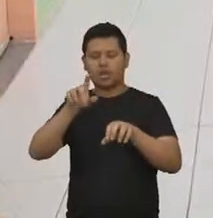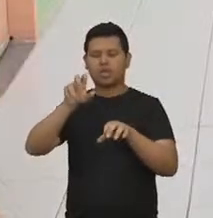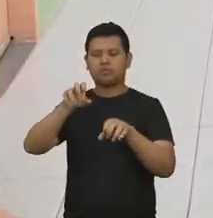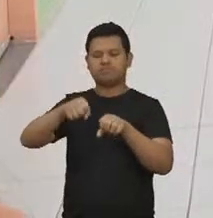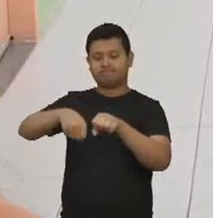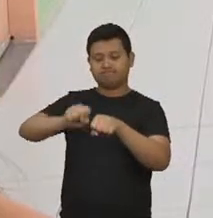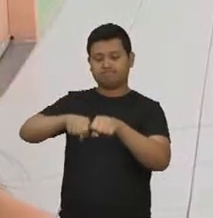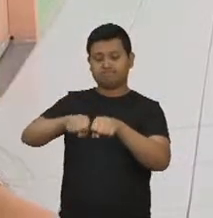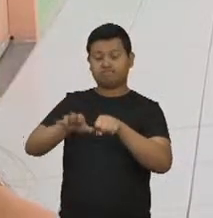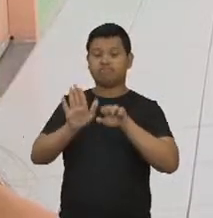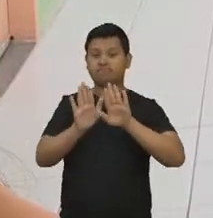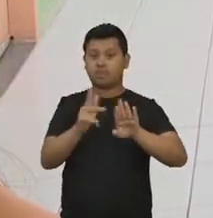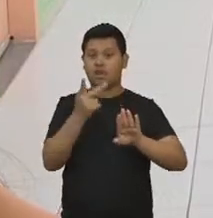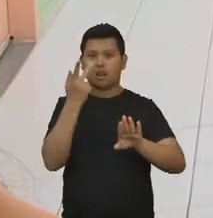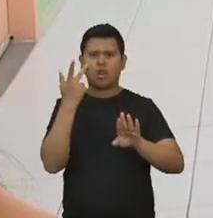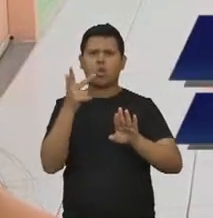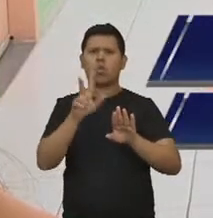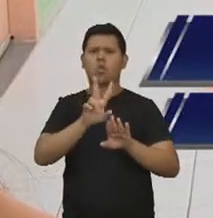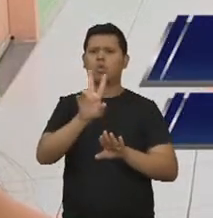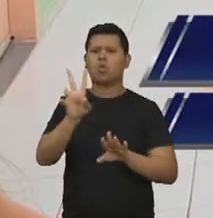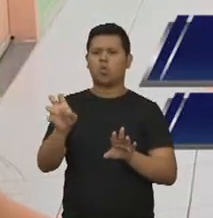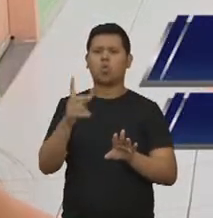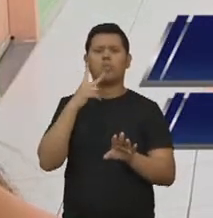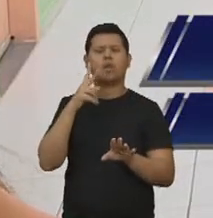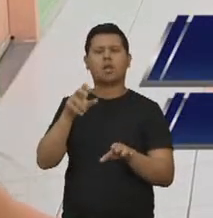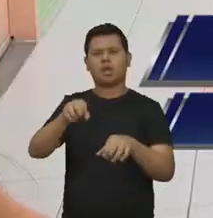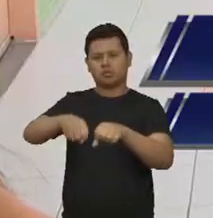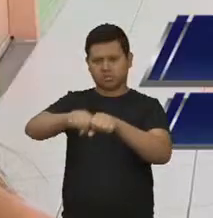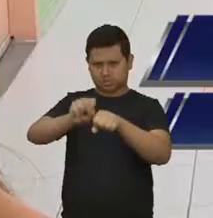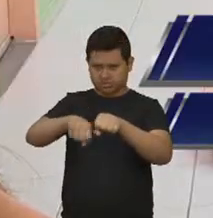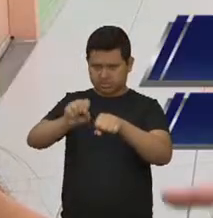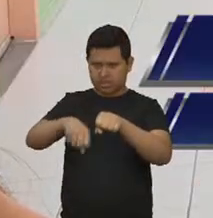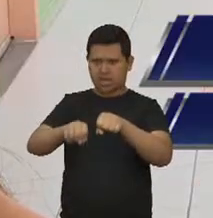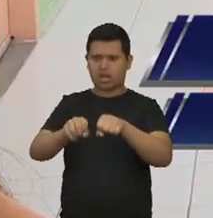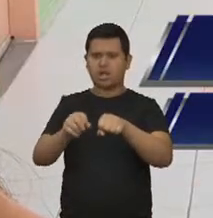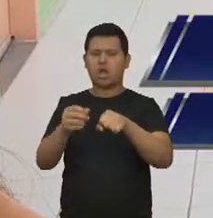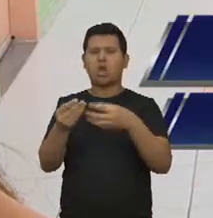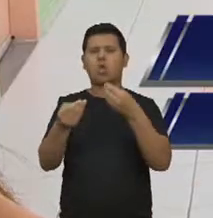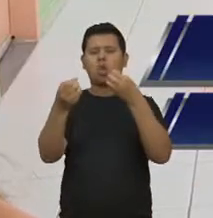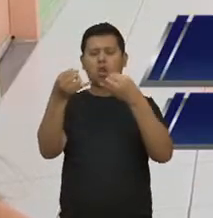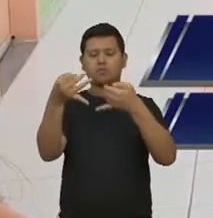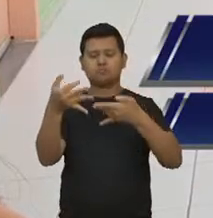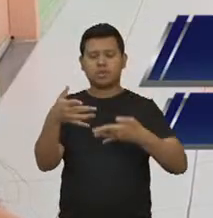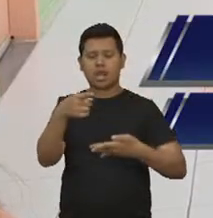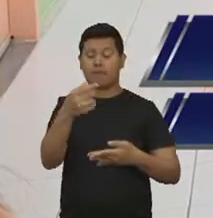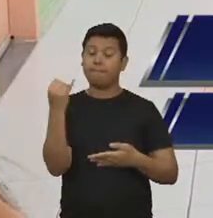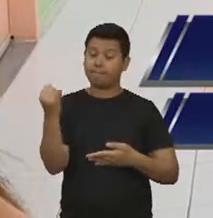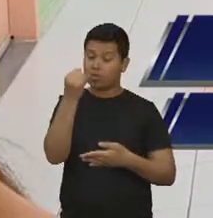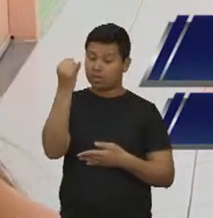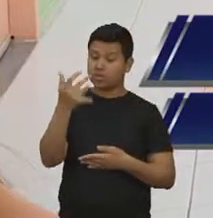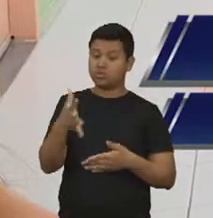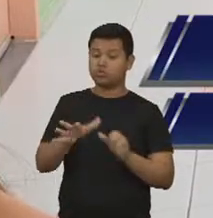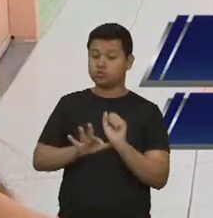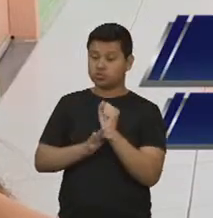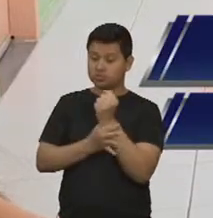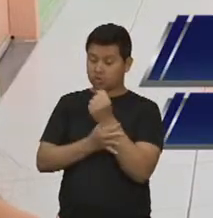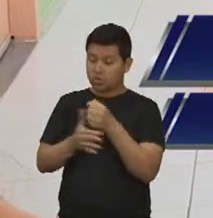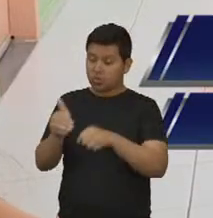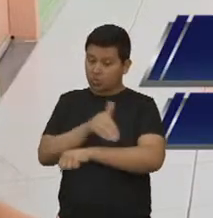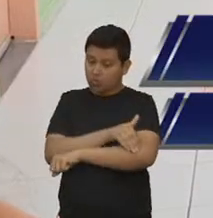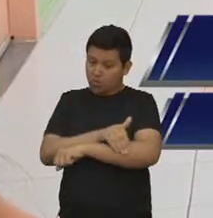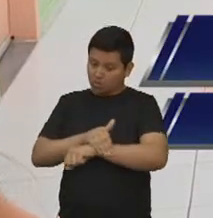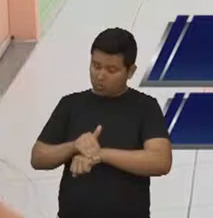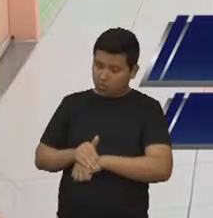Está falando sobre esses veículos de 2 rodas, especialmente a bicicleta, explicando para eles a importância de andar em local seguro, se tiver